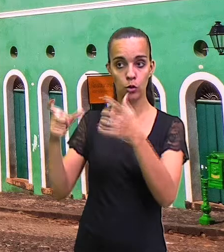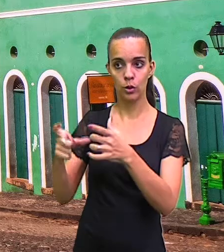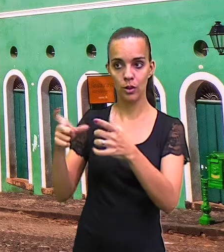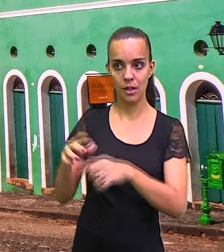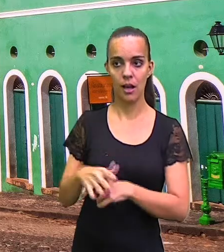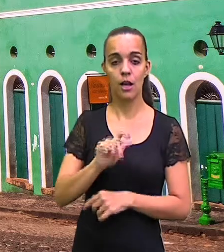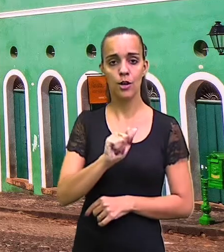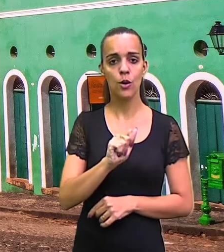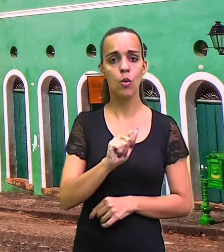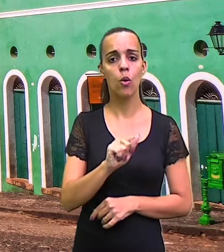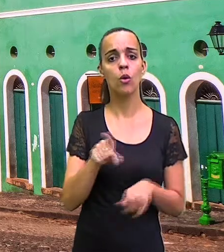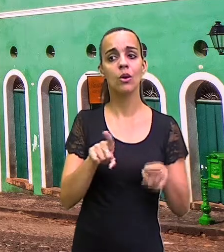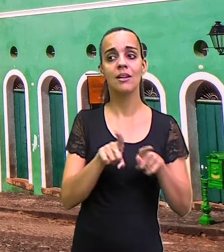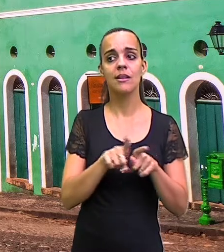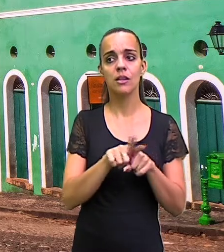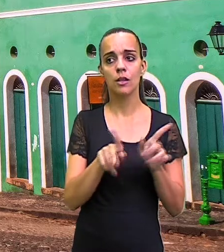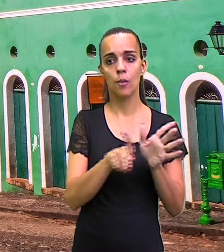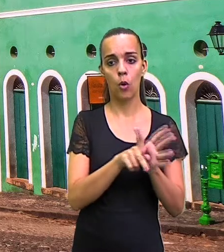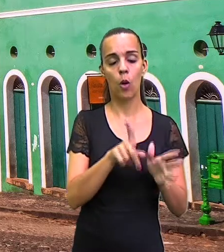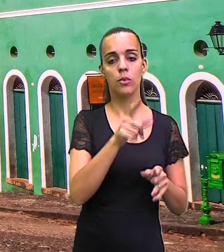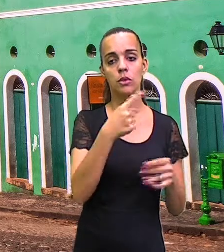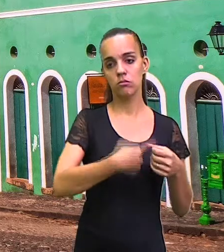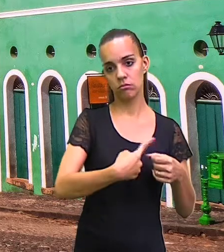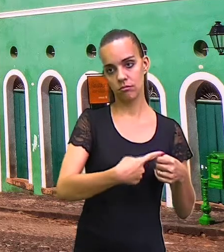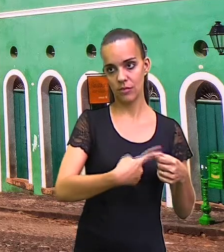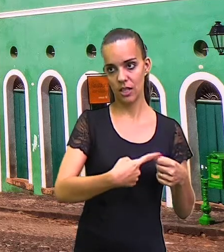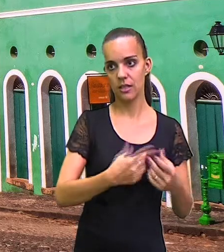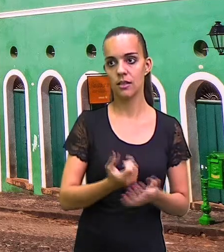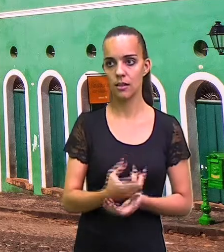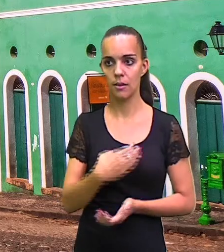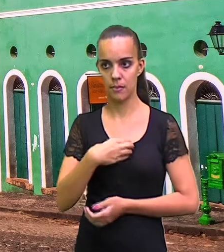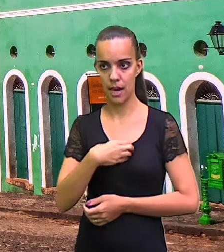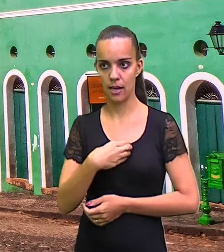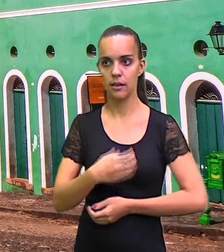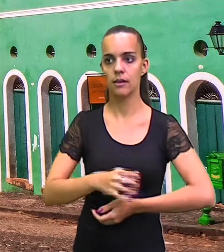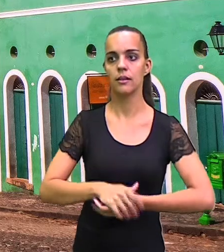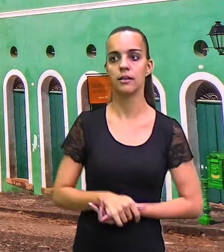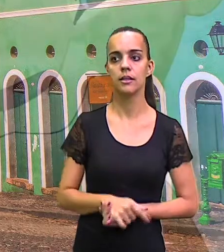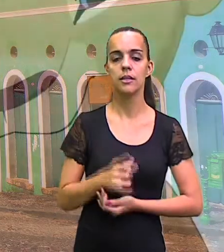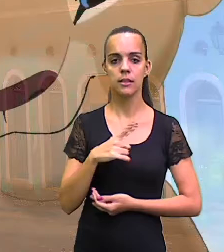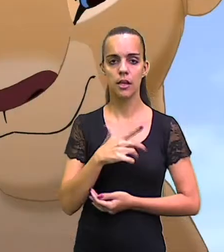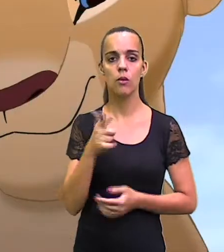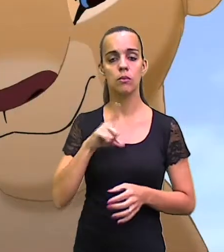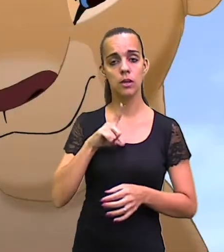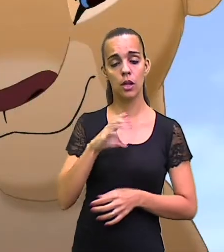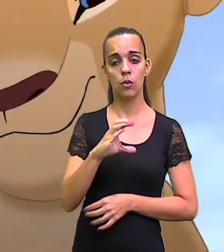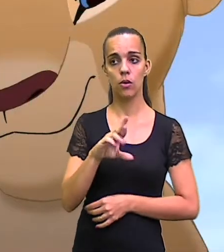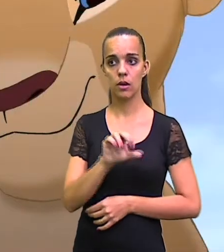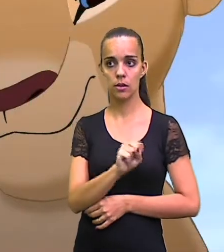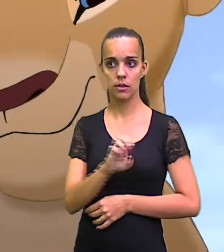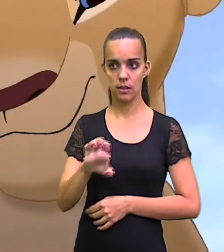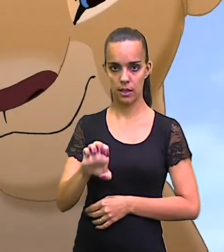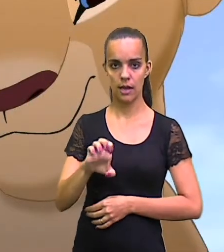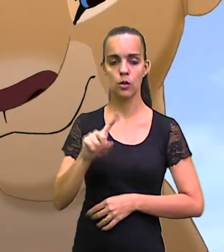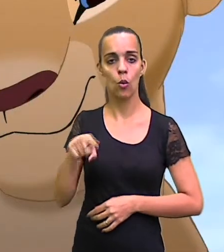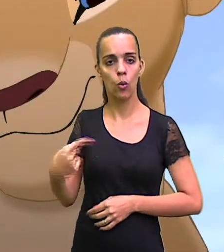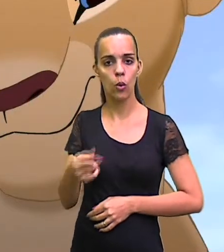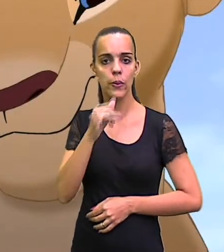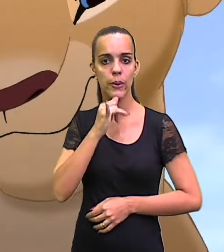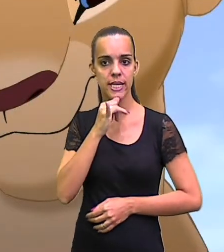a algum lugar. Nesse caso, você já foi à Bahia, tem crase, ok? Mais um